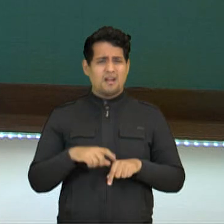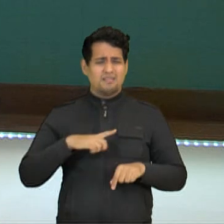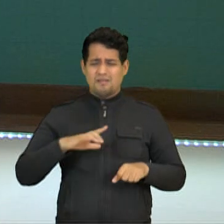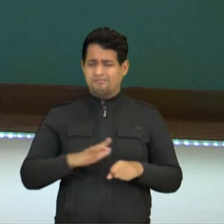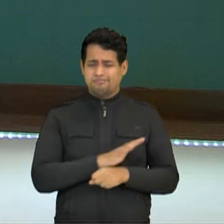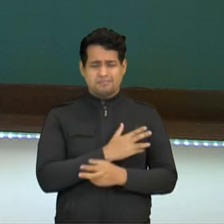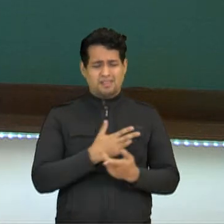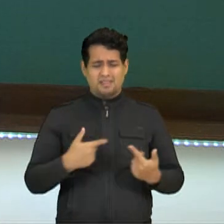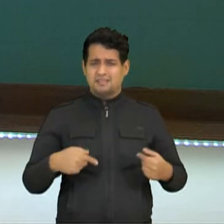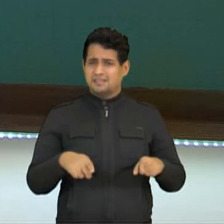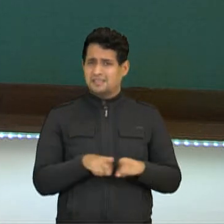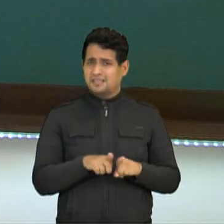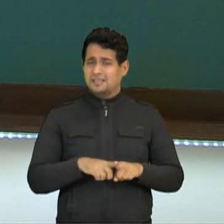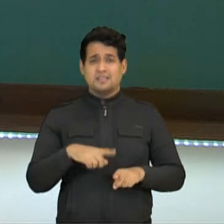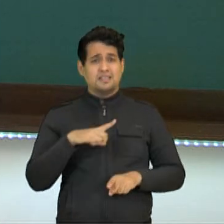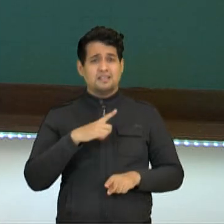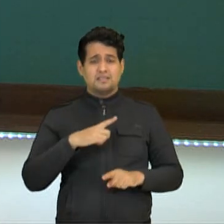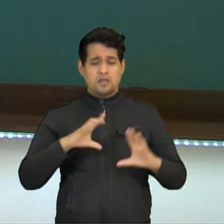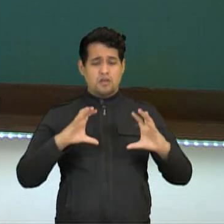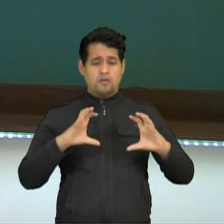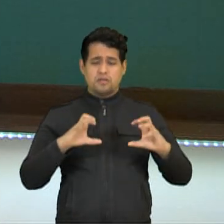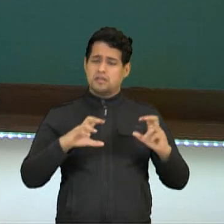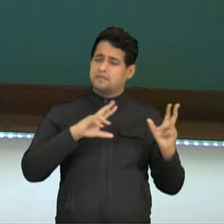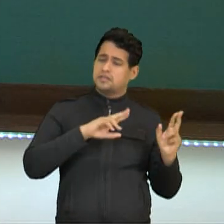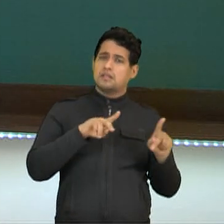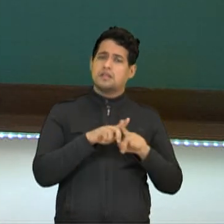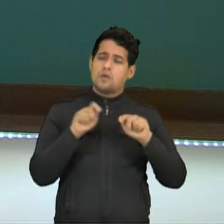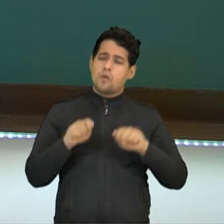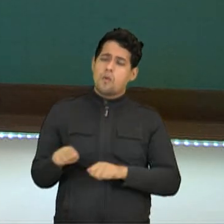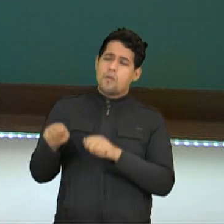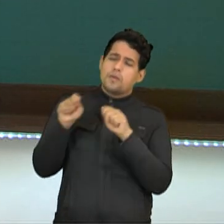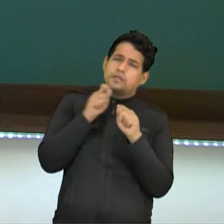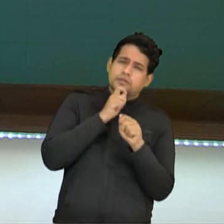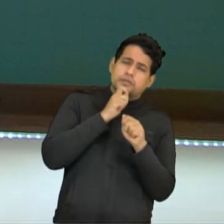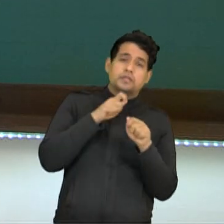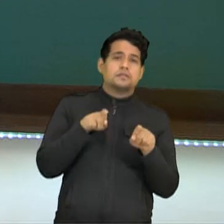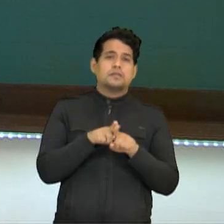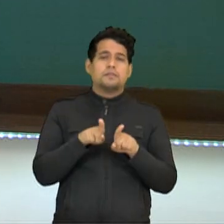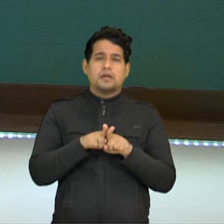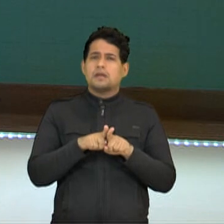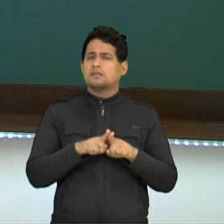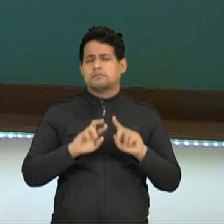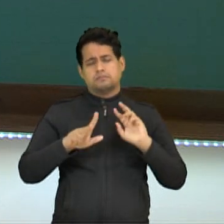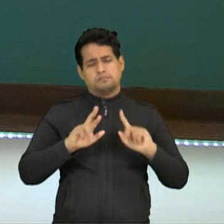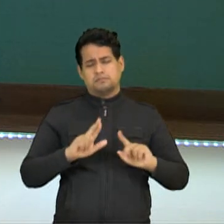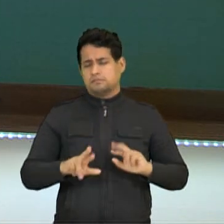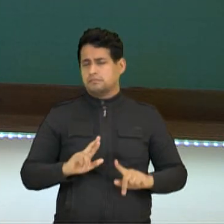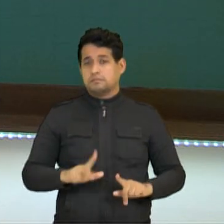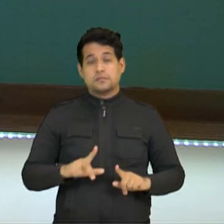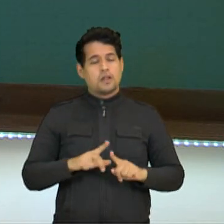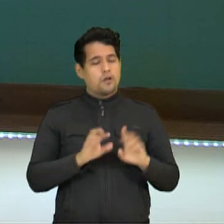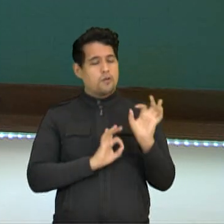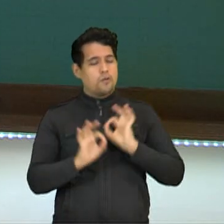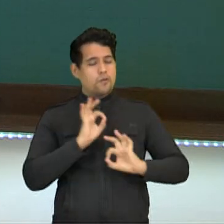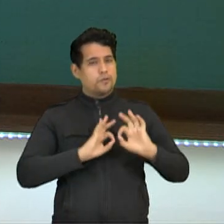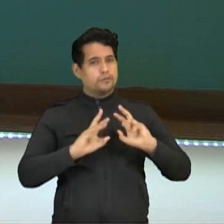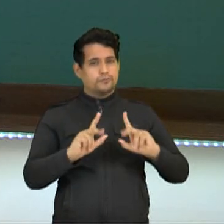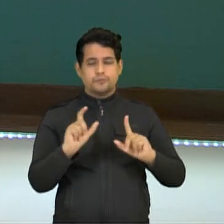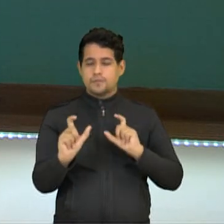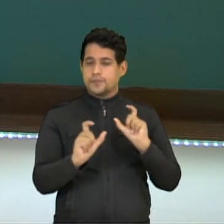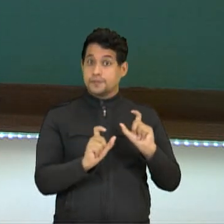muitas outras coisas. Eu tenho travesseiro, eu tenho cobertor, eu tenho cortinas. Então, monta todo esse